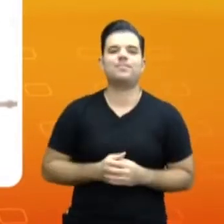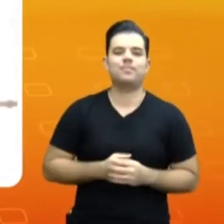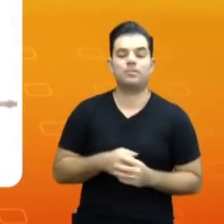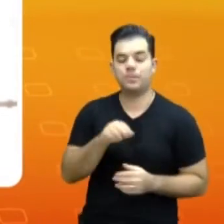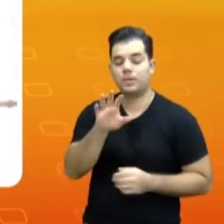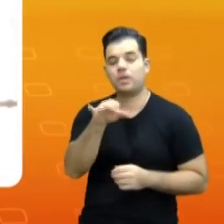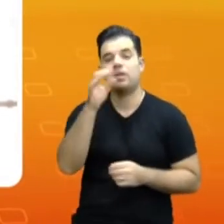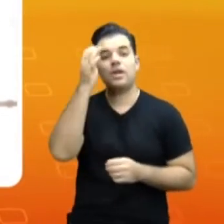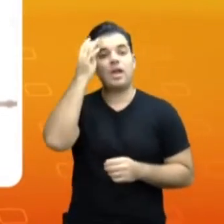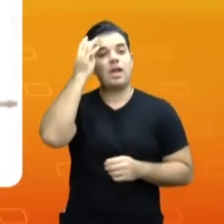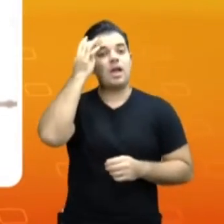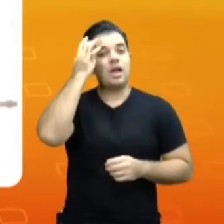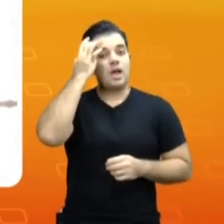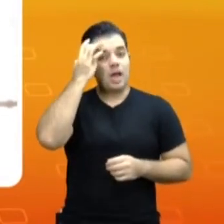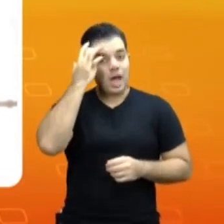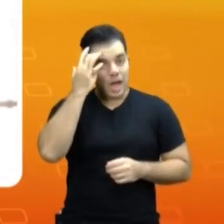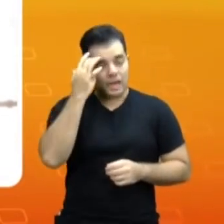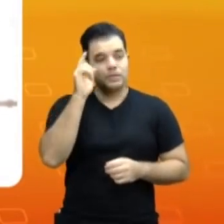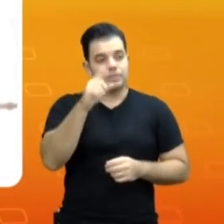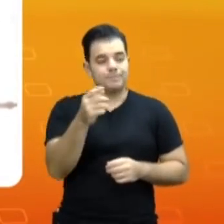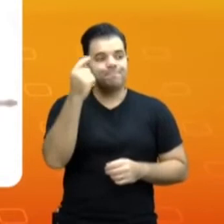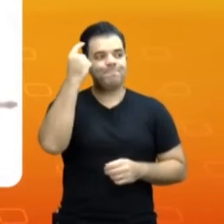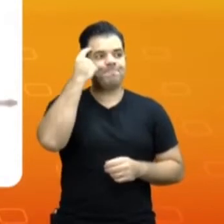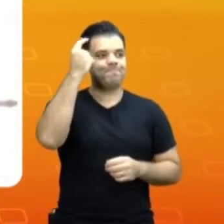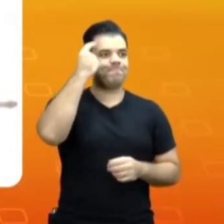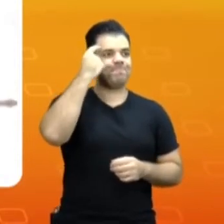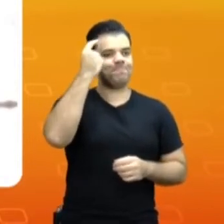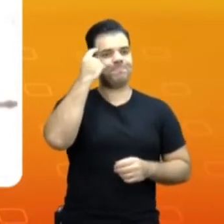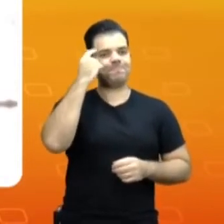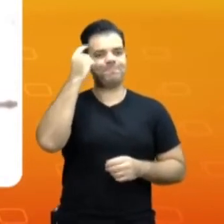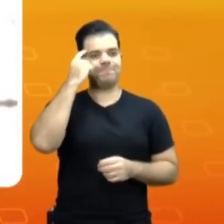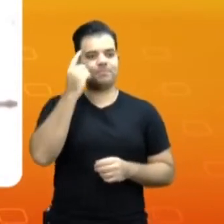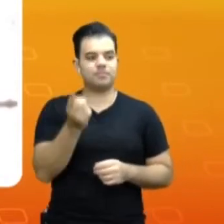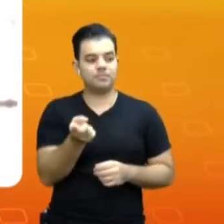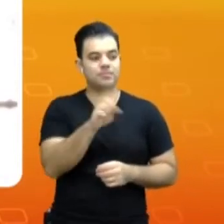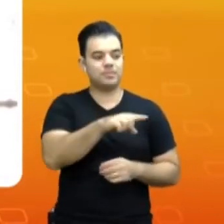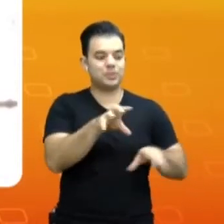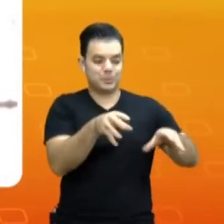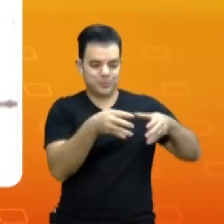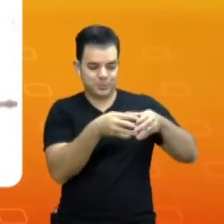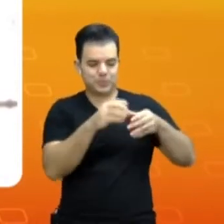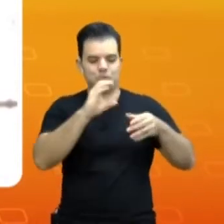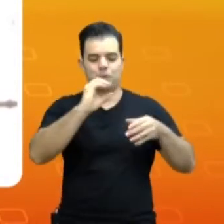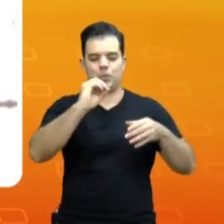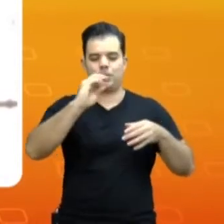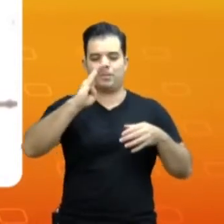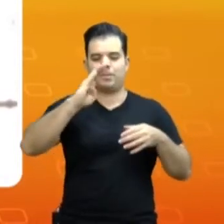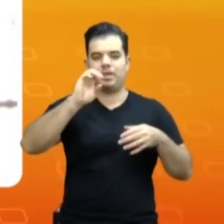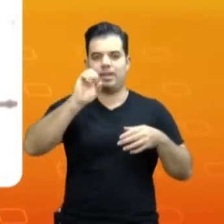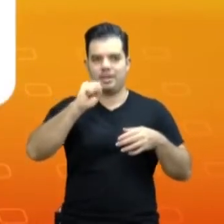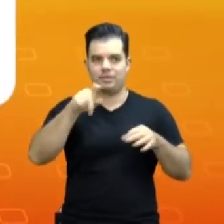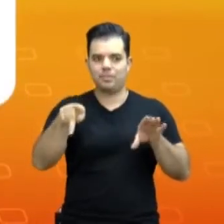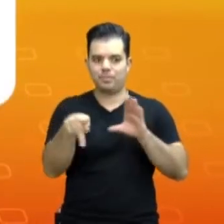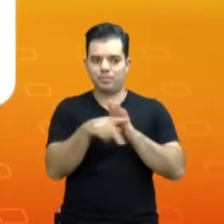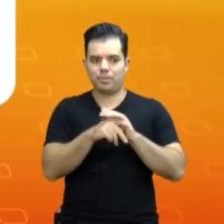Eu acho que pensando do lado da OBS, né, da emissora